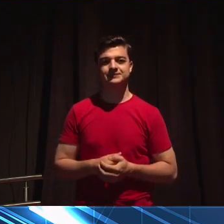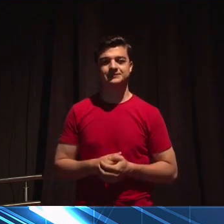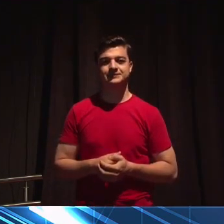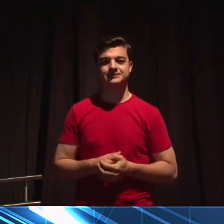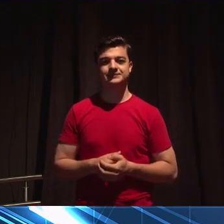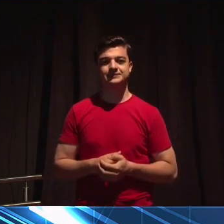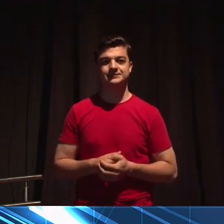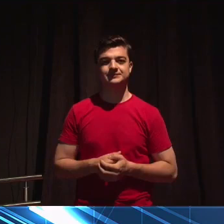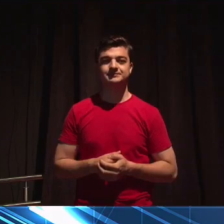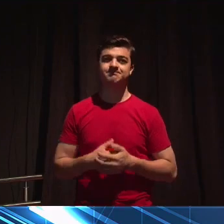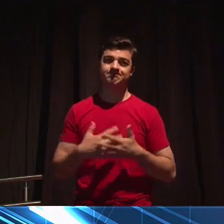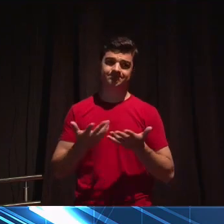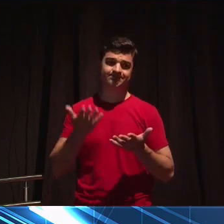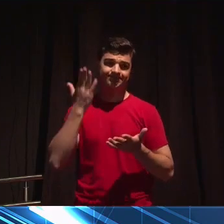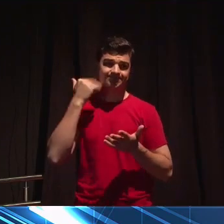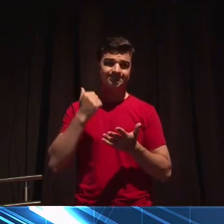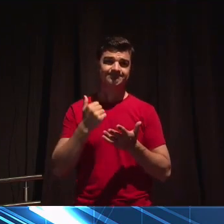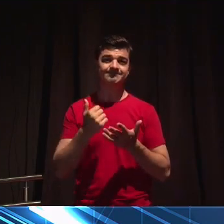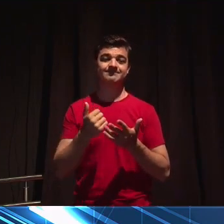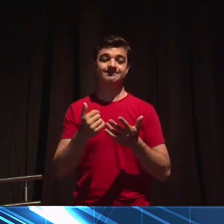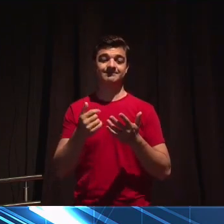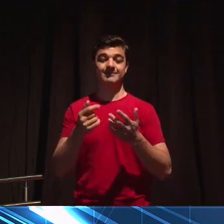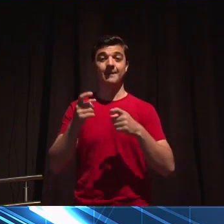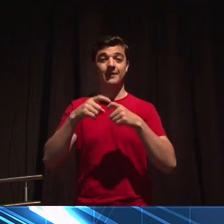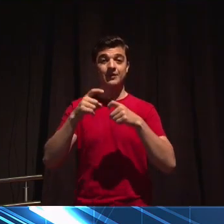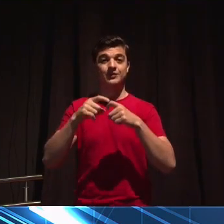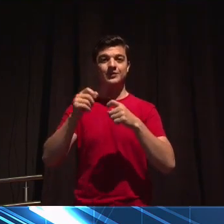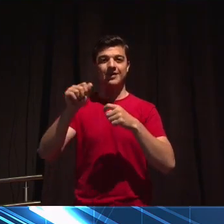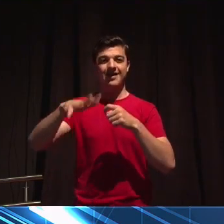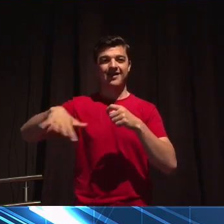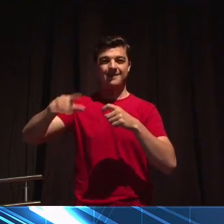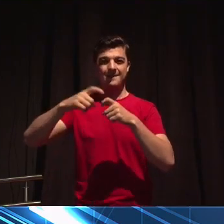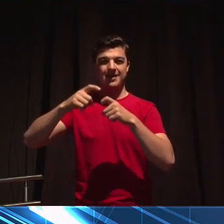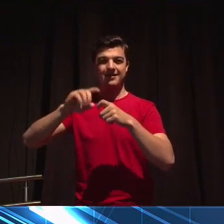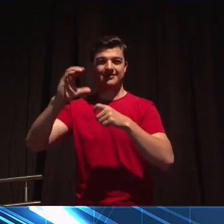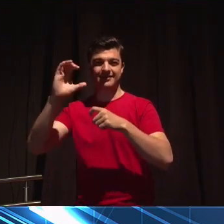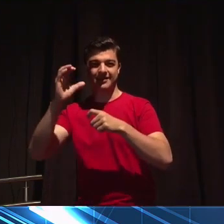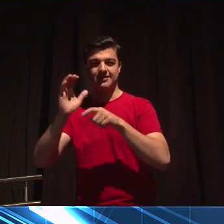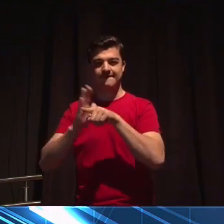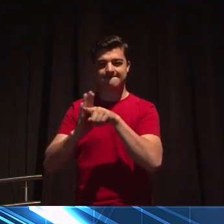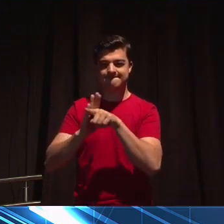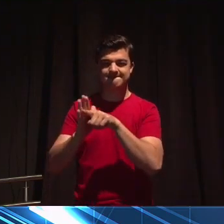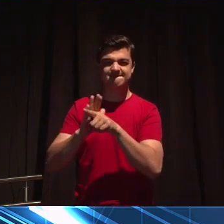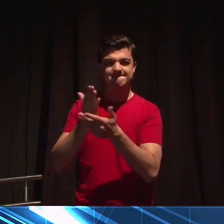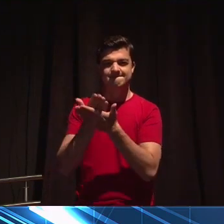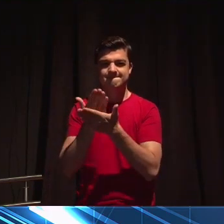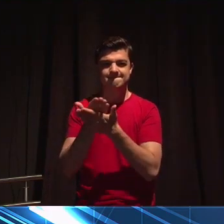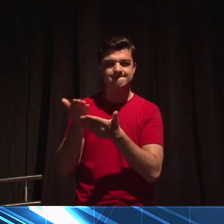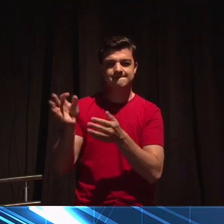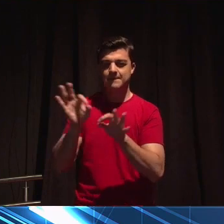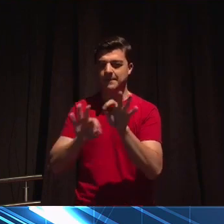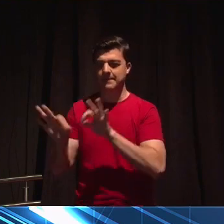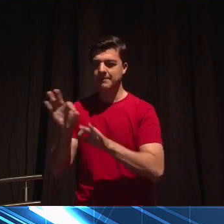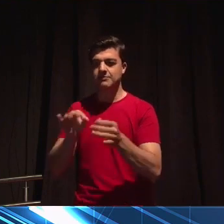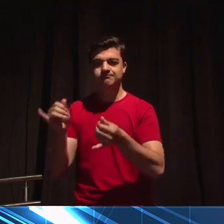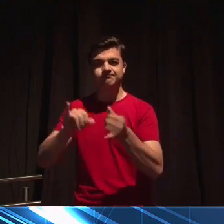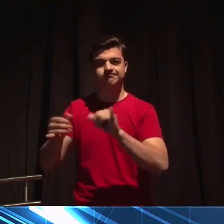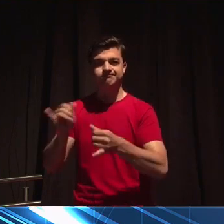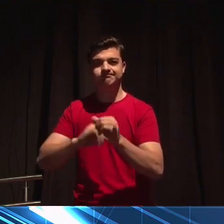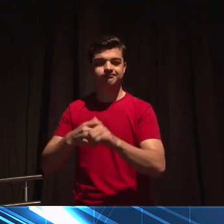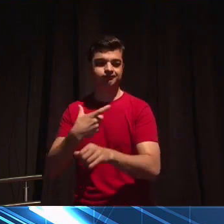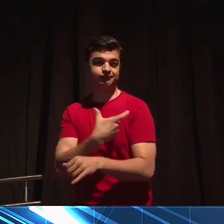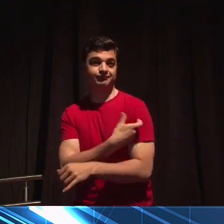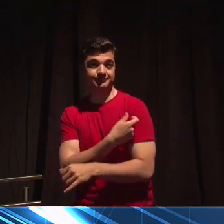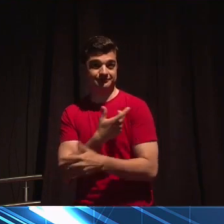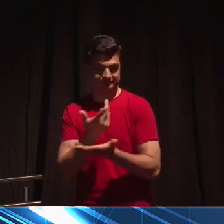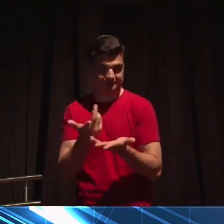basicamente, obviamente, a medicina, as pessoas que foram lá se sacrificaram, né? E trabalharam bastante, mas é muita ciência e